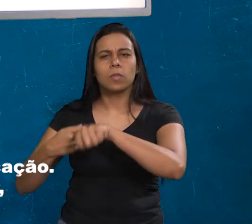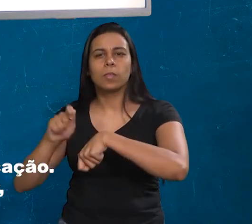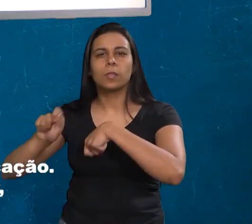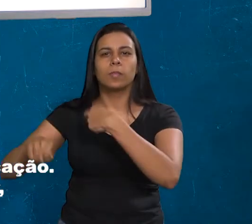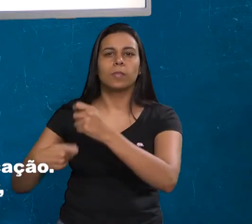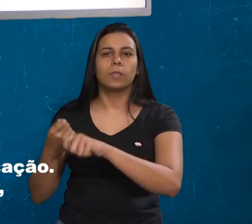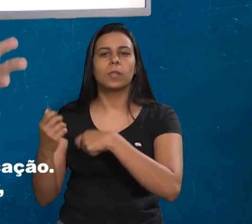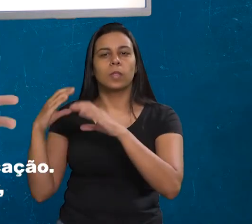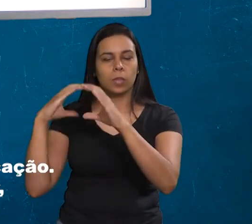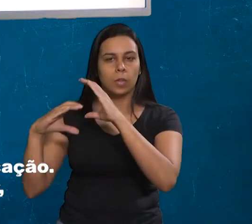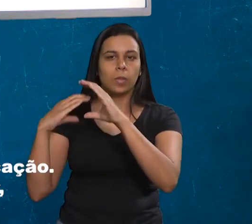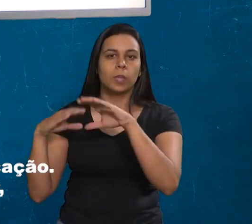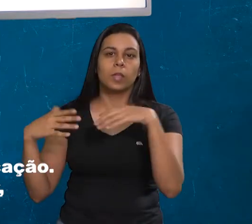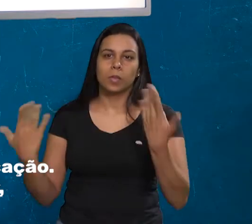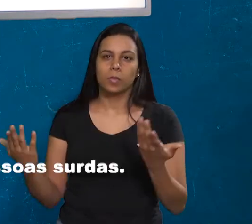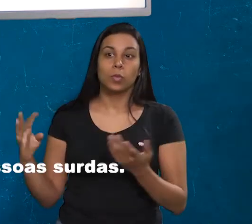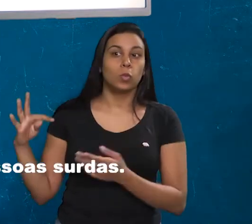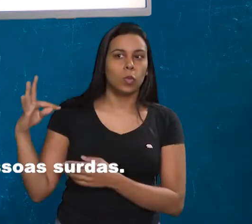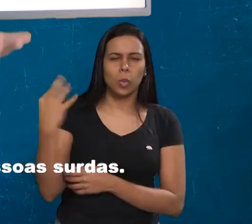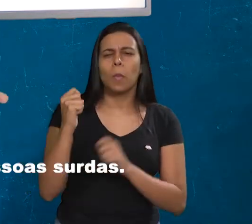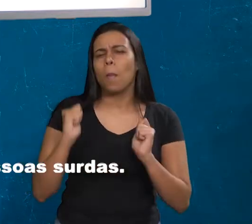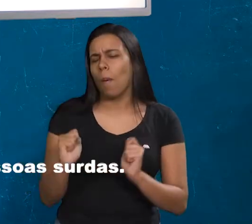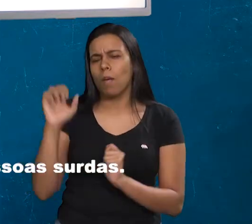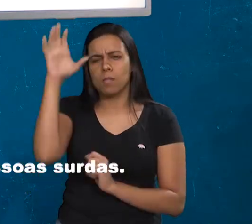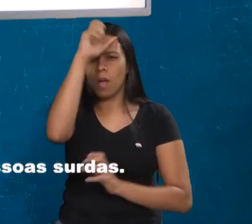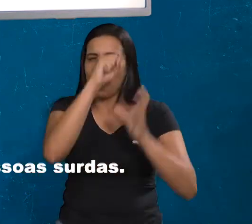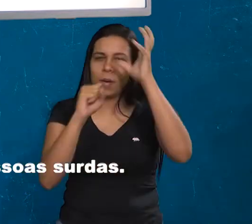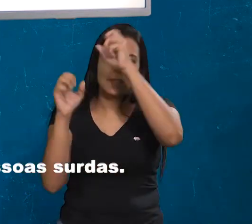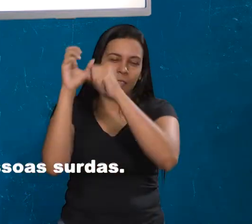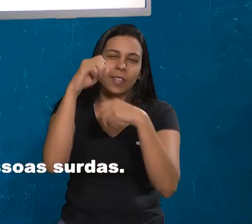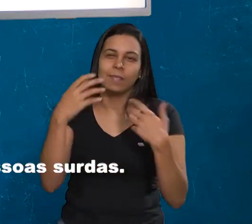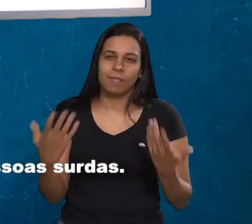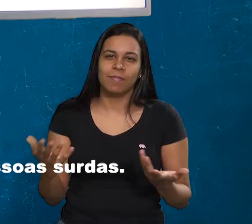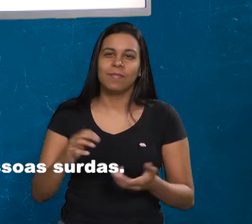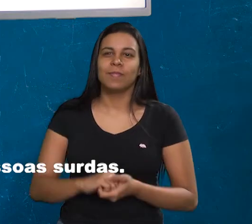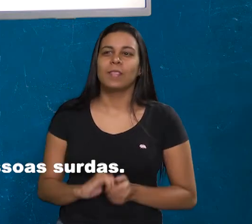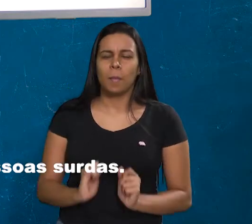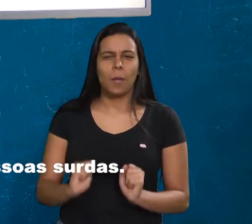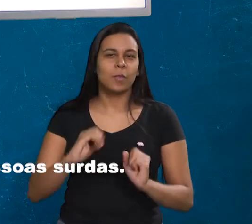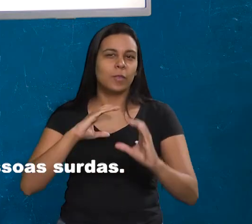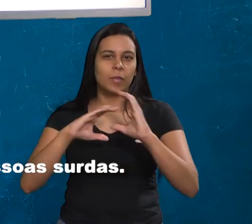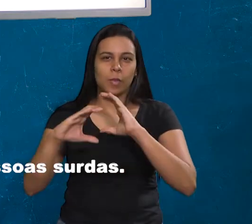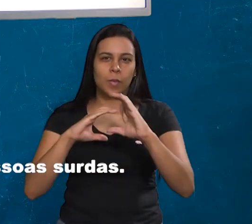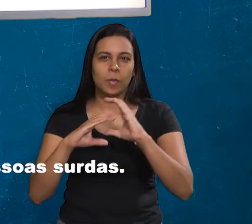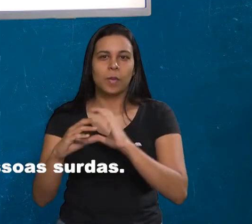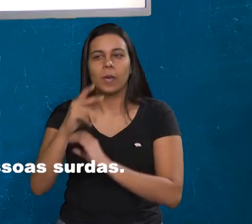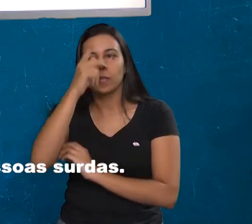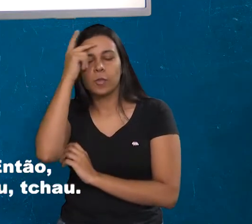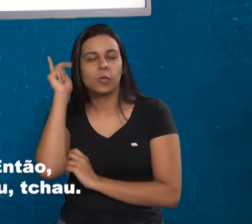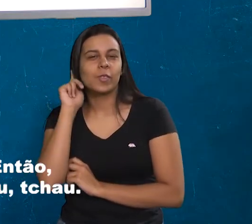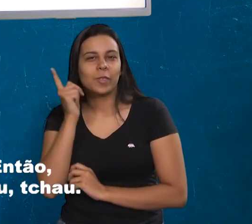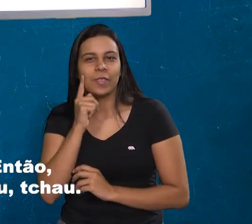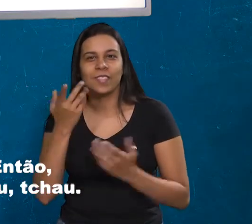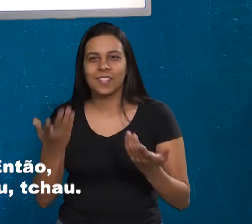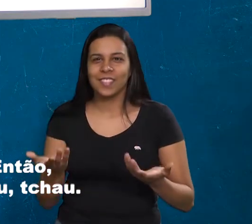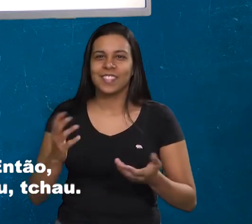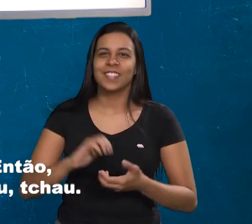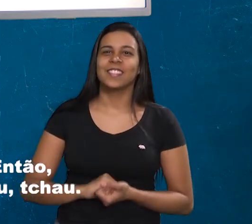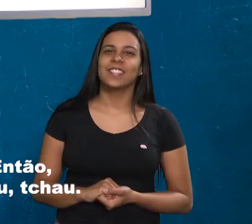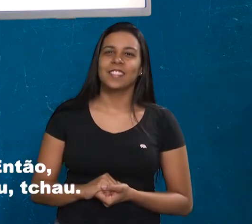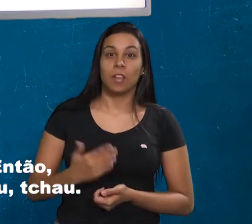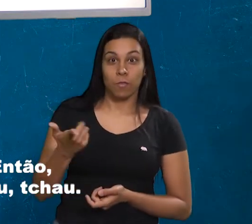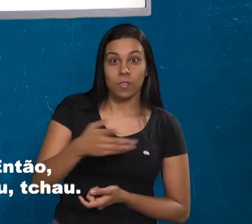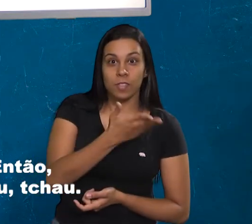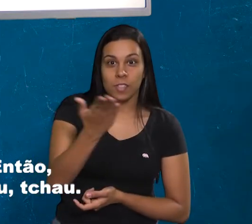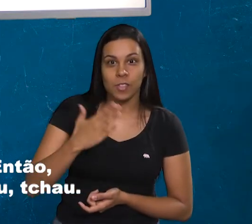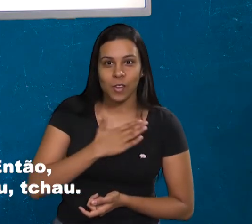essa comunicação. E assim todo mundo pode aprender, todo mundo vai poder se comunicar com as pessoas surdas. E aí,